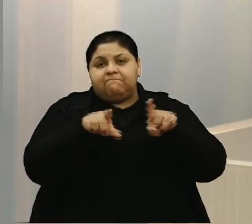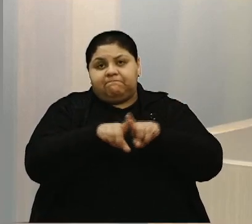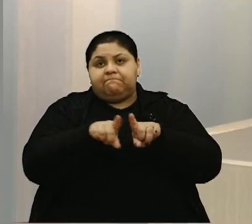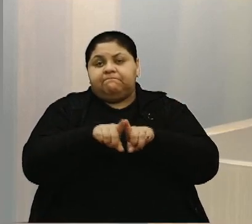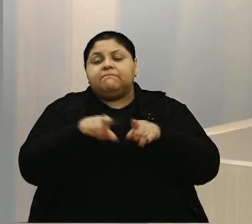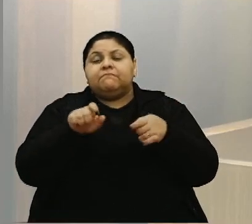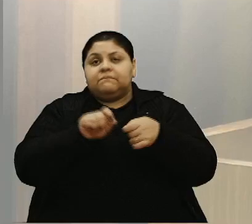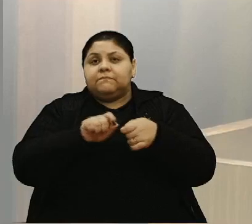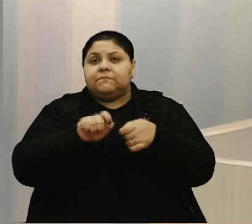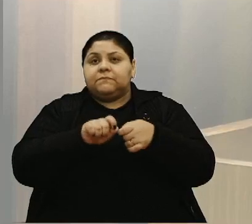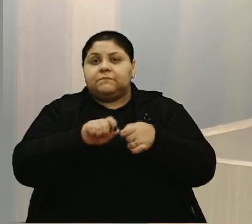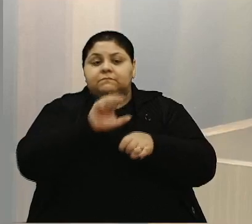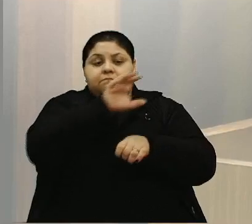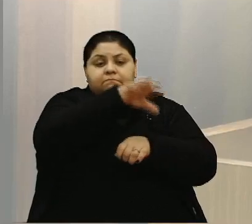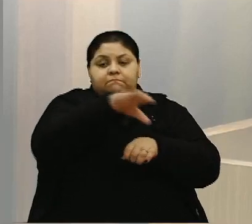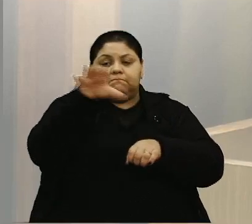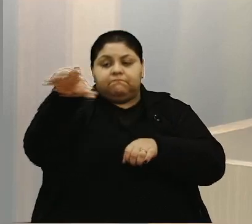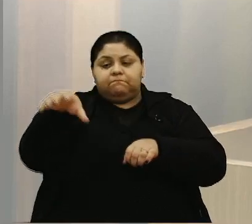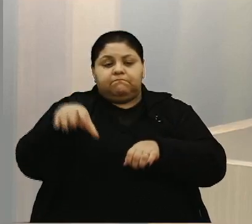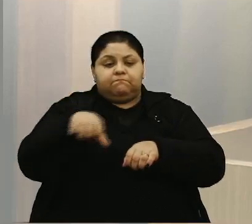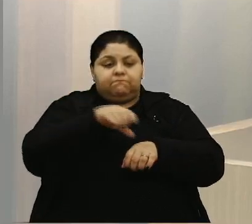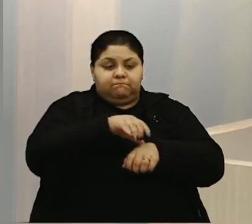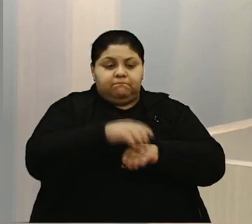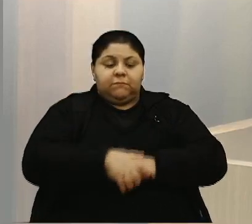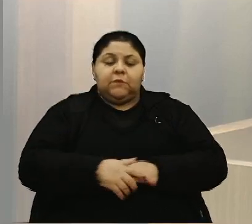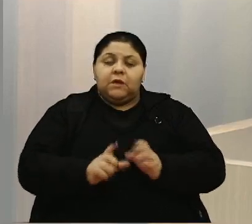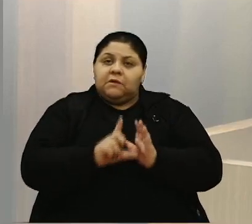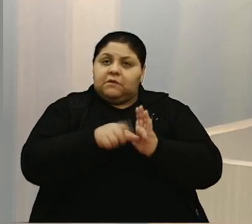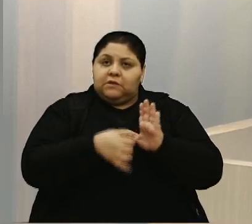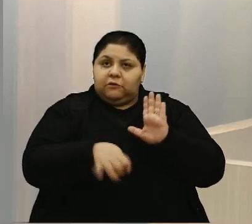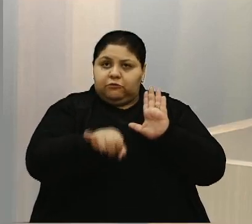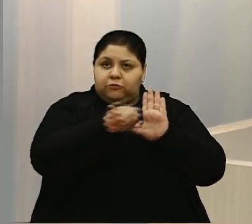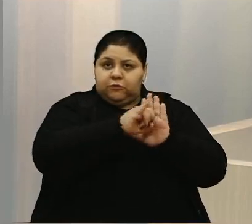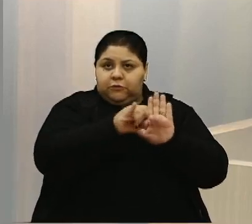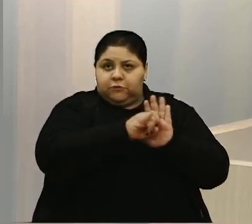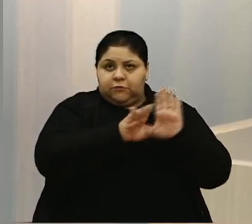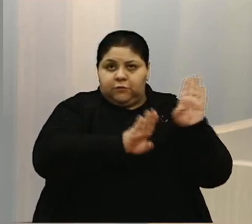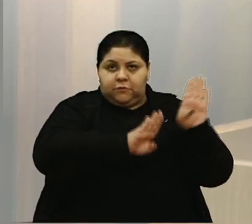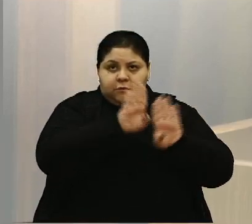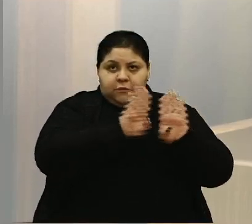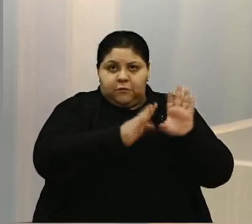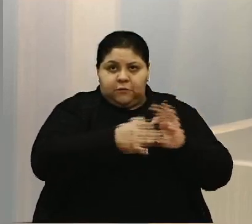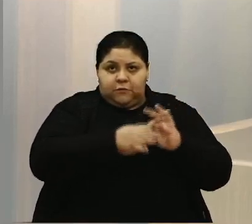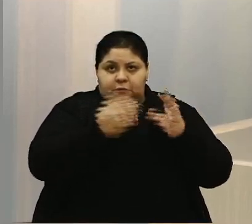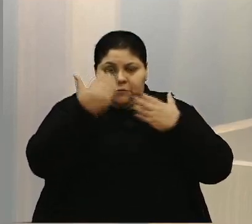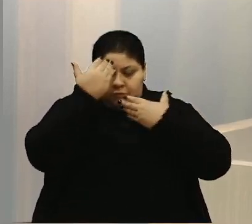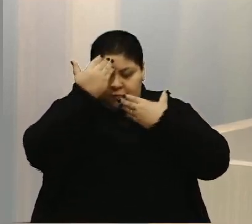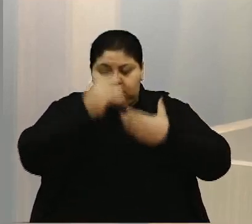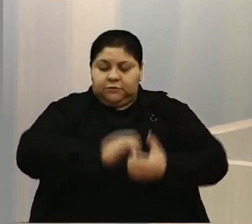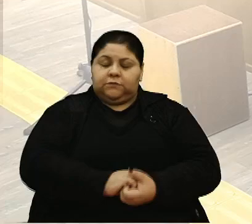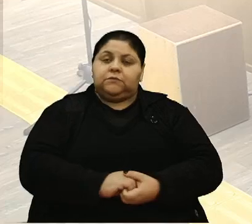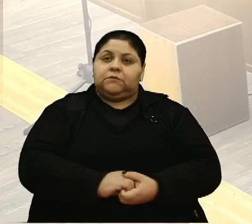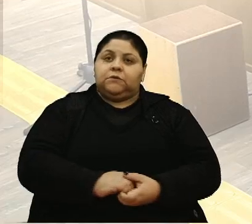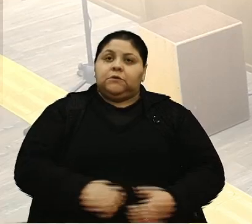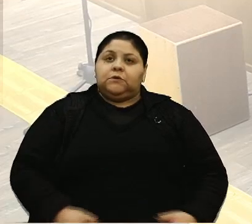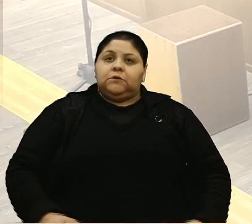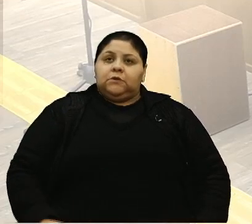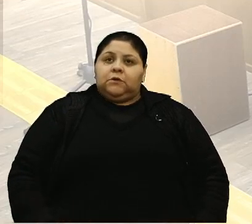feitas também em unidades, assim que os editais de licitação estiverem prontos. Muito obrigada.